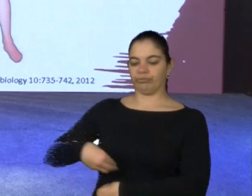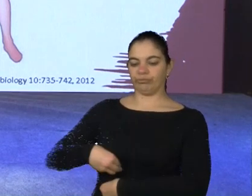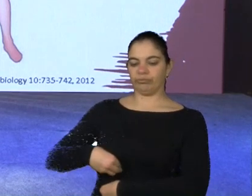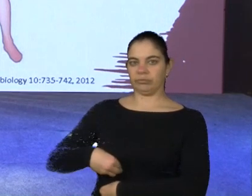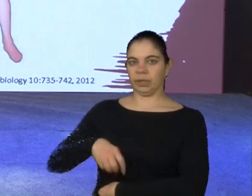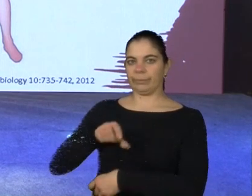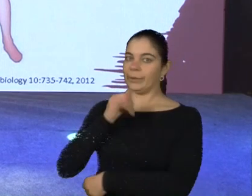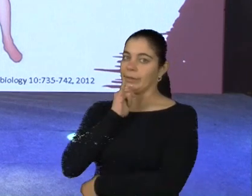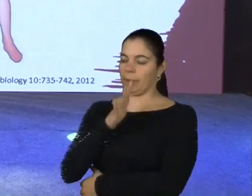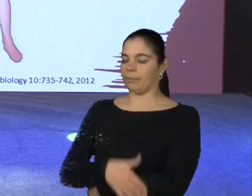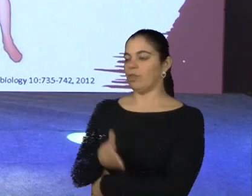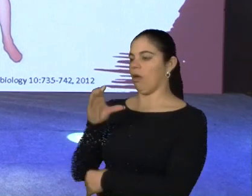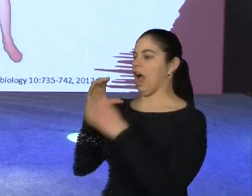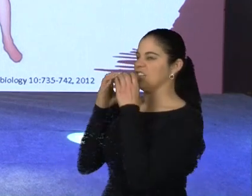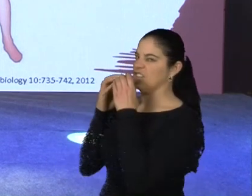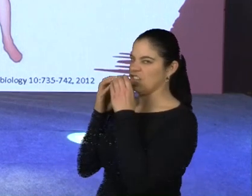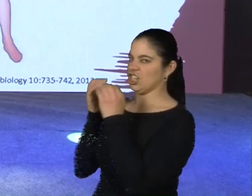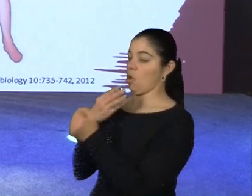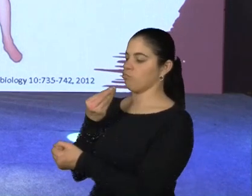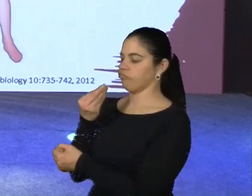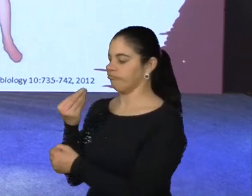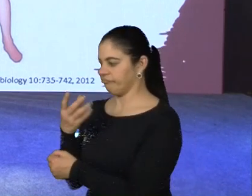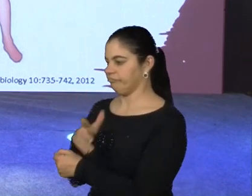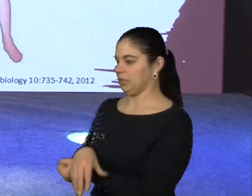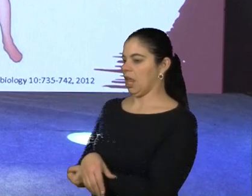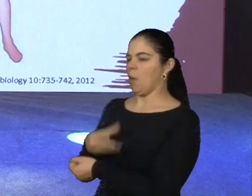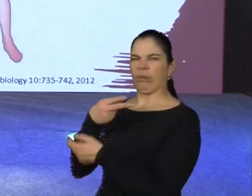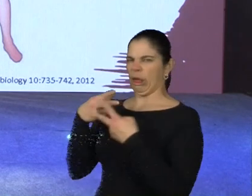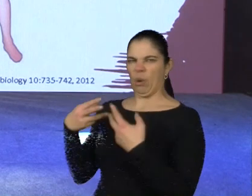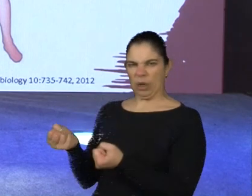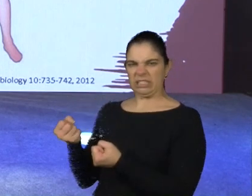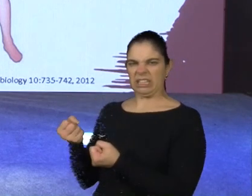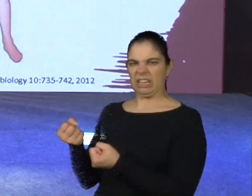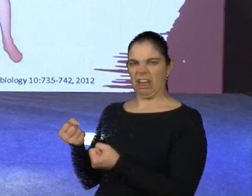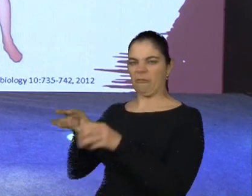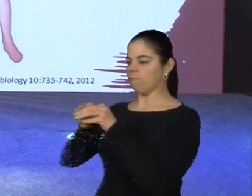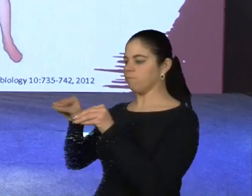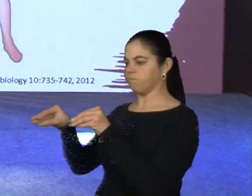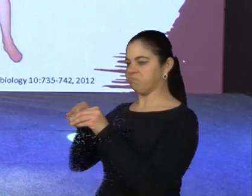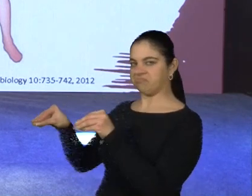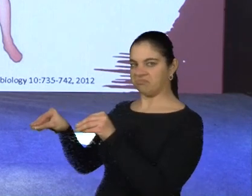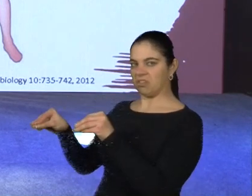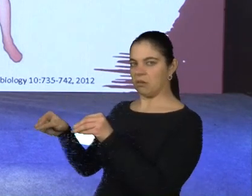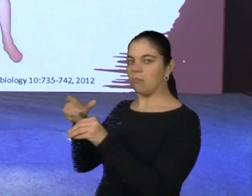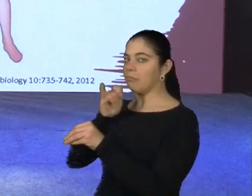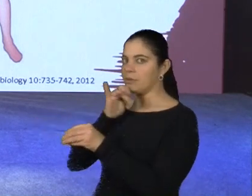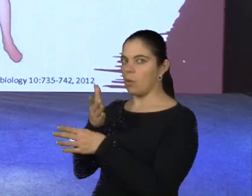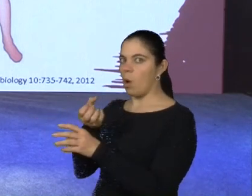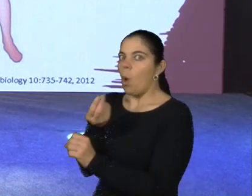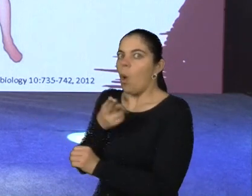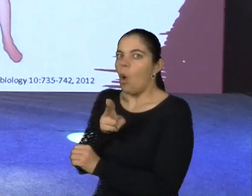fast food, muita comida ultraprocessada, muito industrializada, ao invés de comer comida de